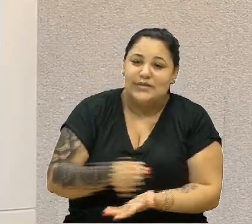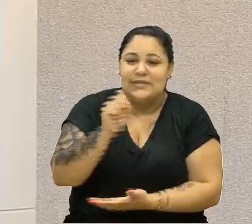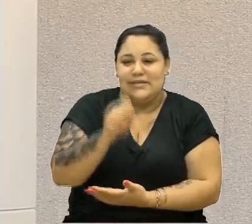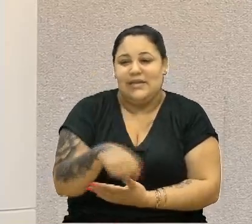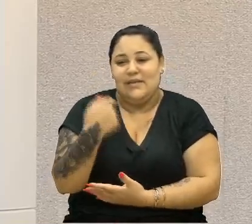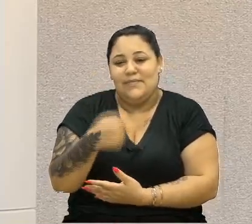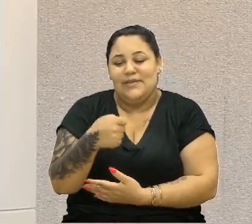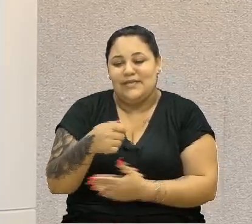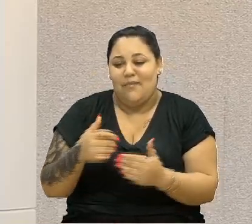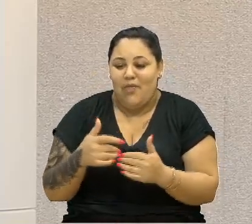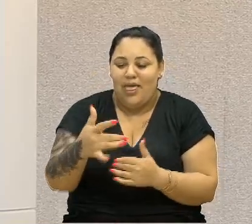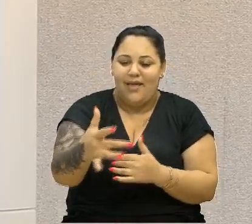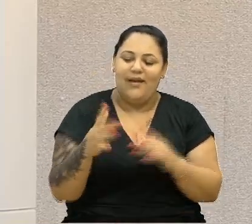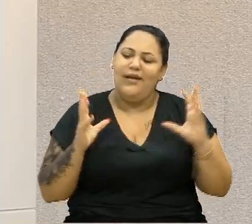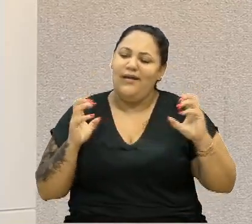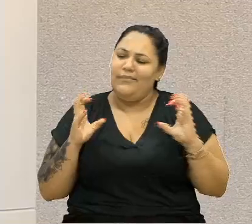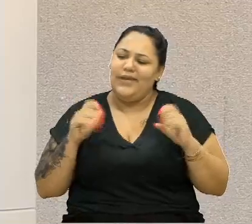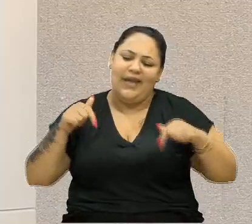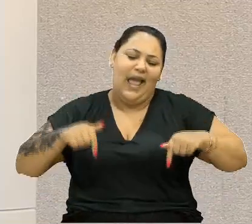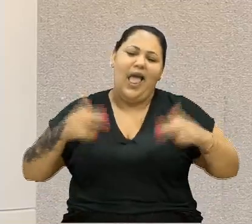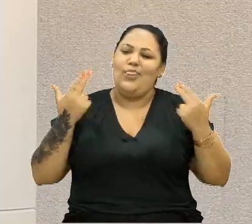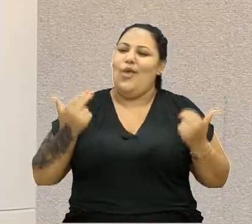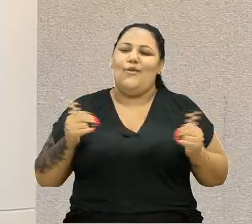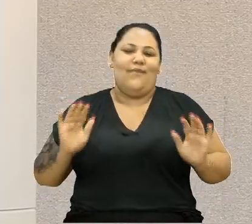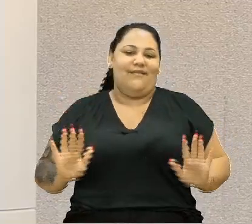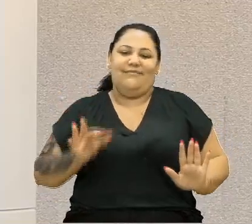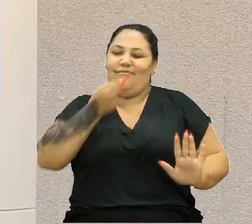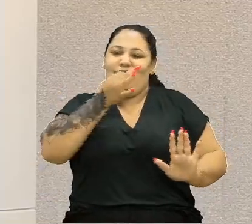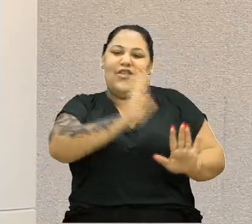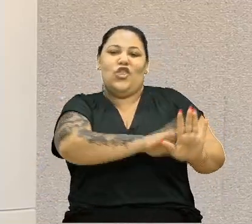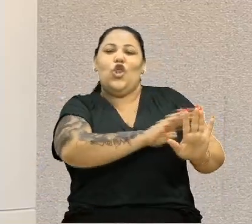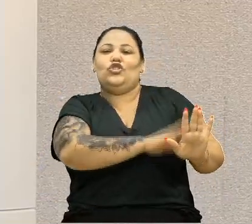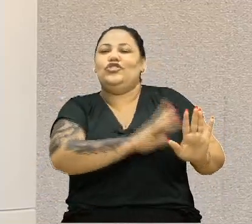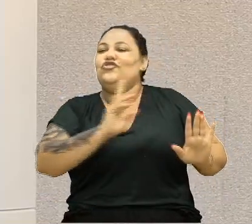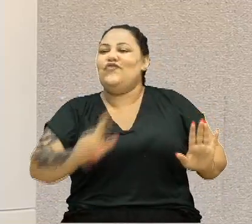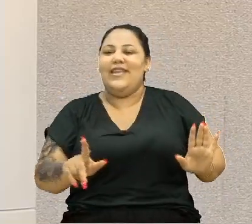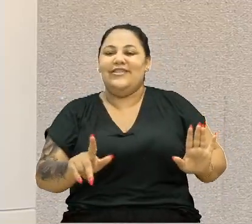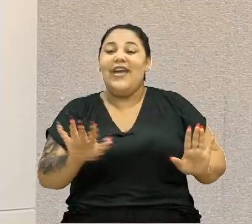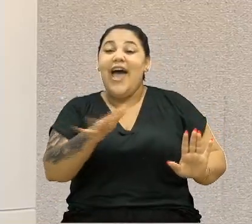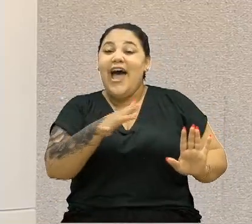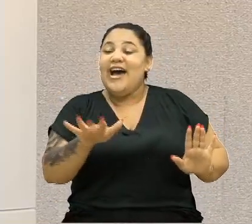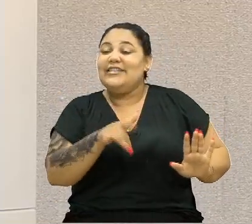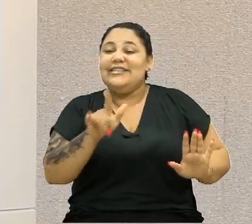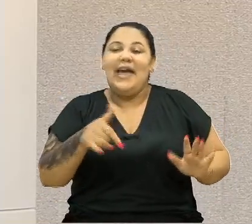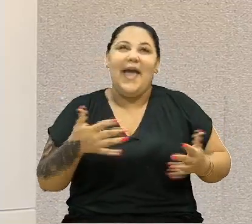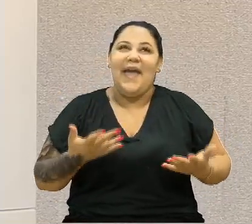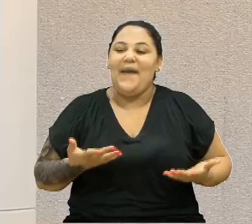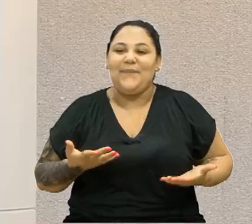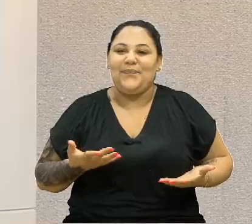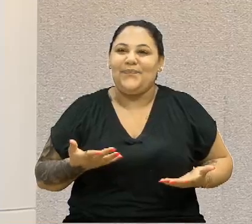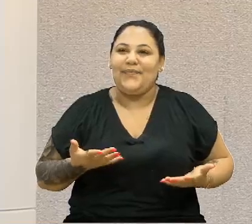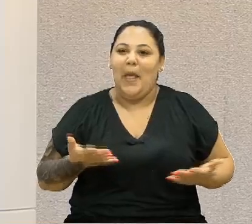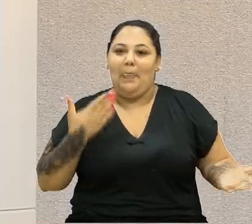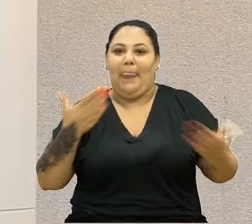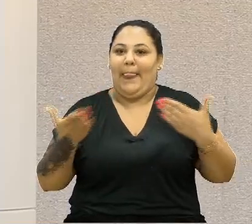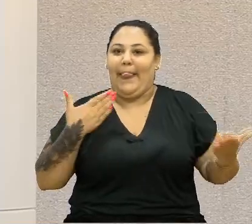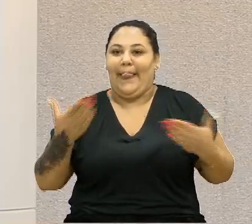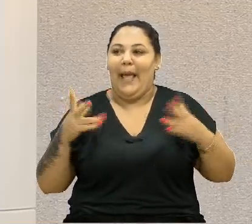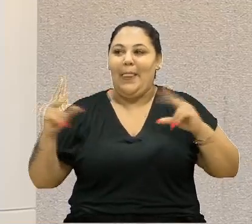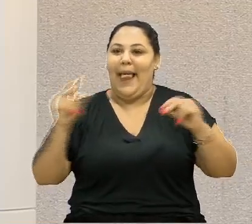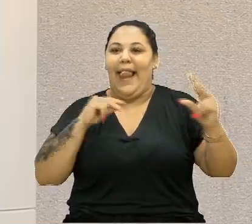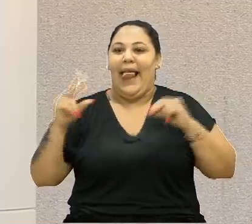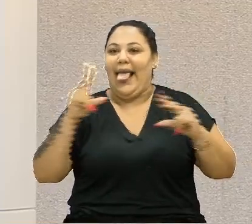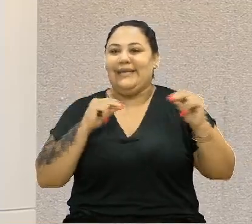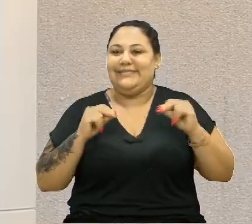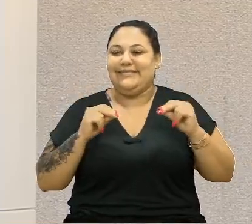adiante. As brigas aqui são normais, são ideológicas, muitas vezes é um bate-boca saudável, vamos